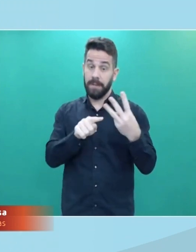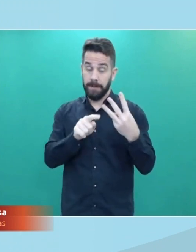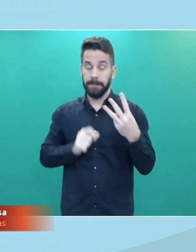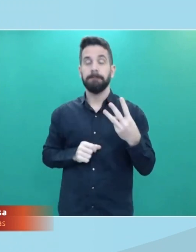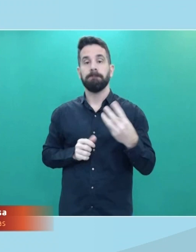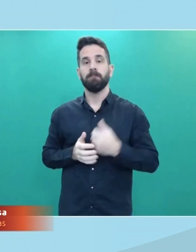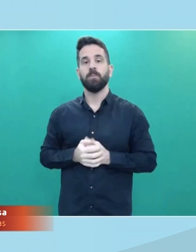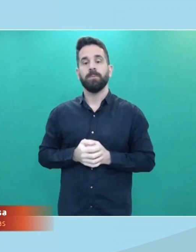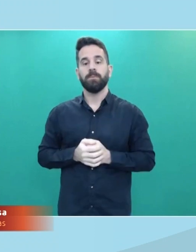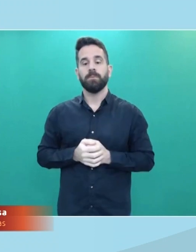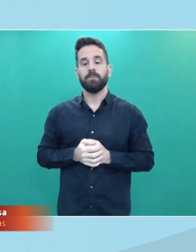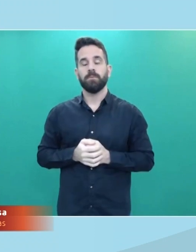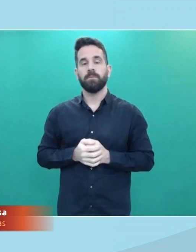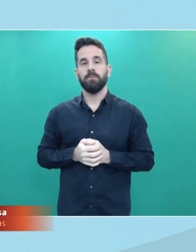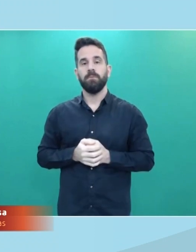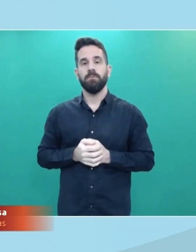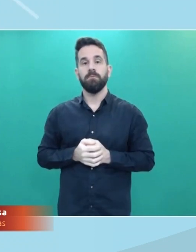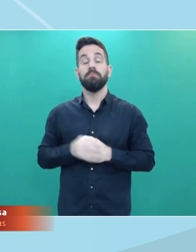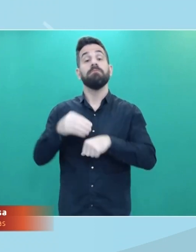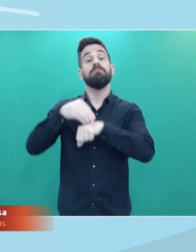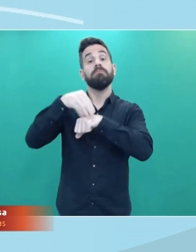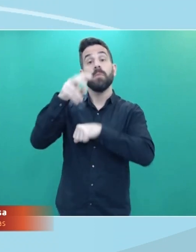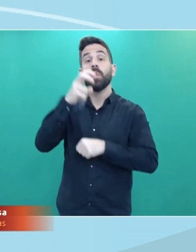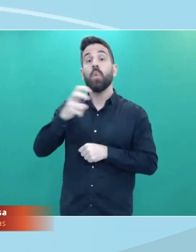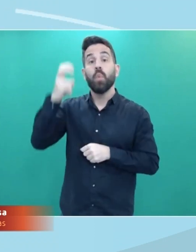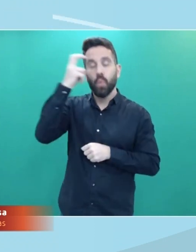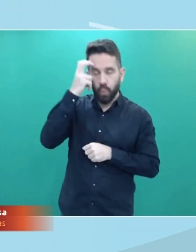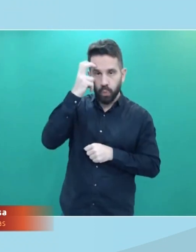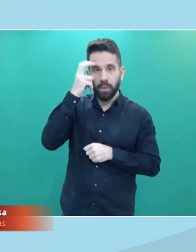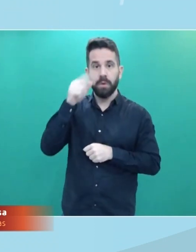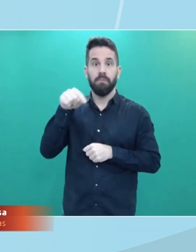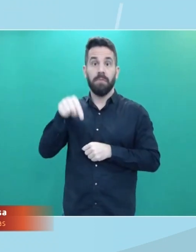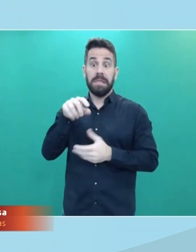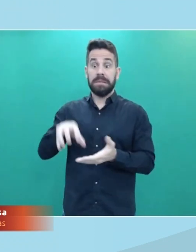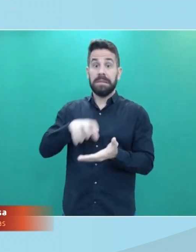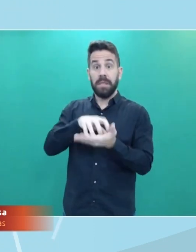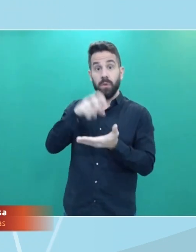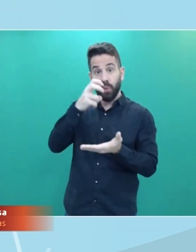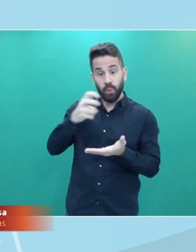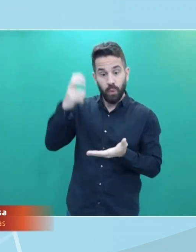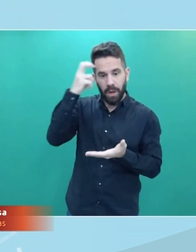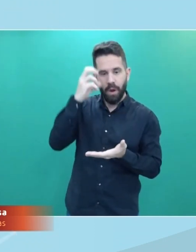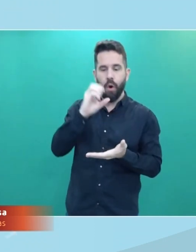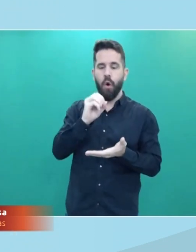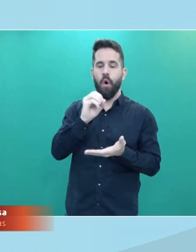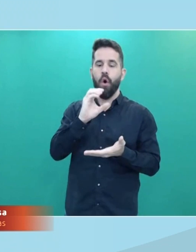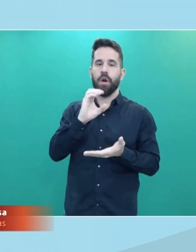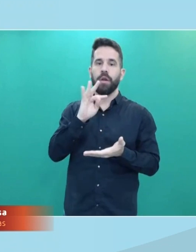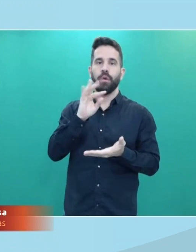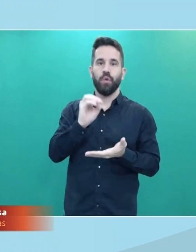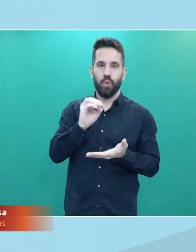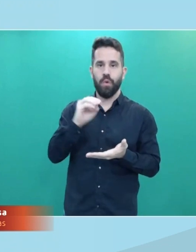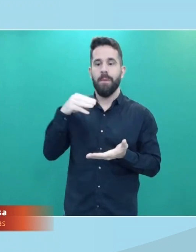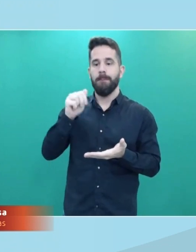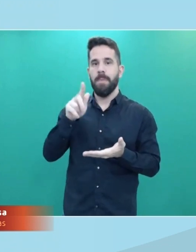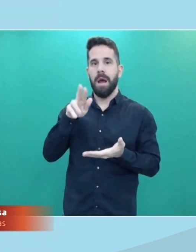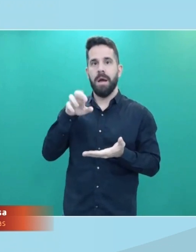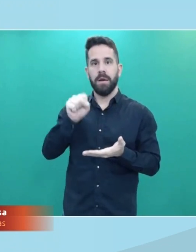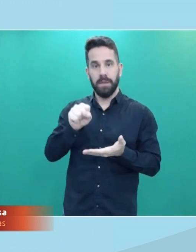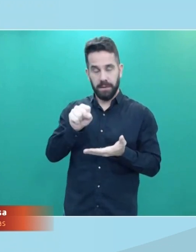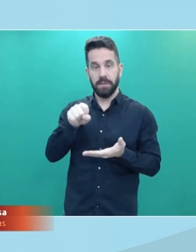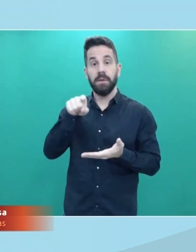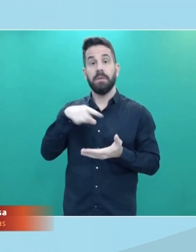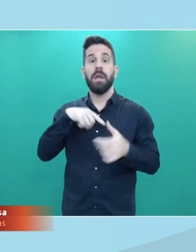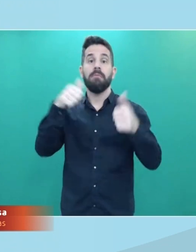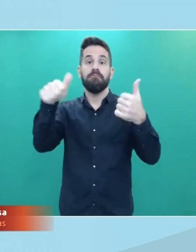plásticas. O Centro Cultural Octo Marques inaugura hoje a exposição Crônicas de um Mundo Bizarro, que é a